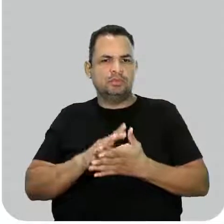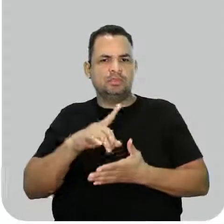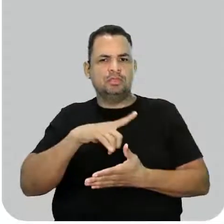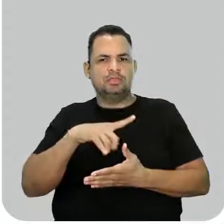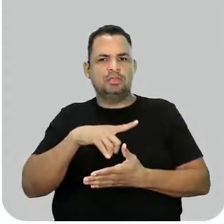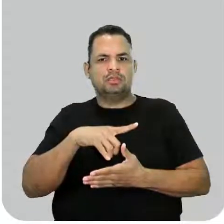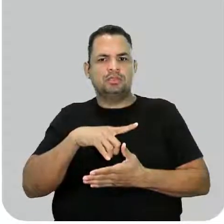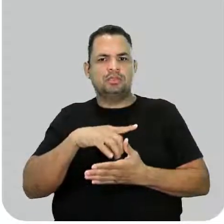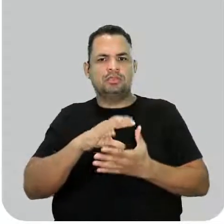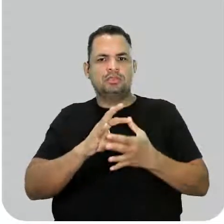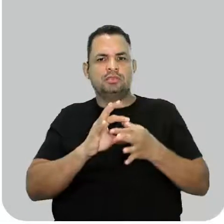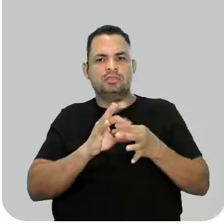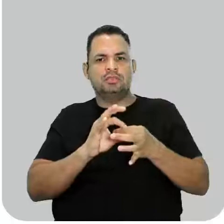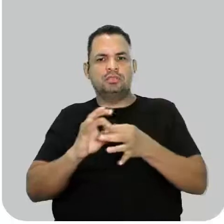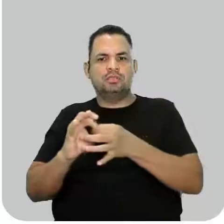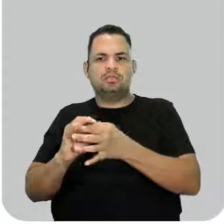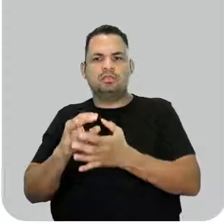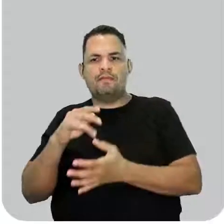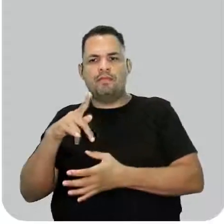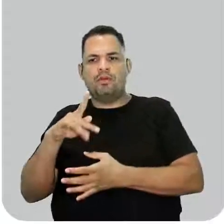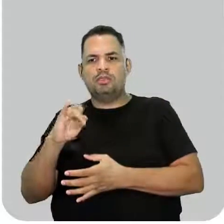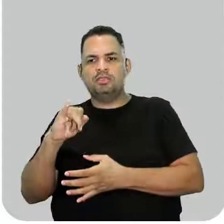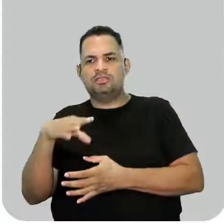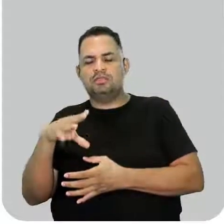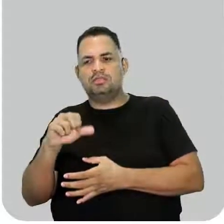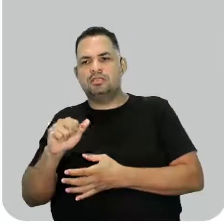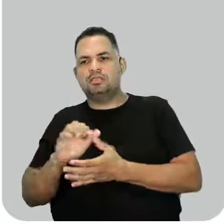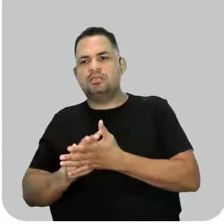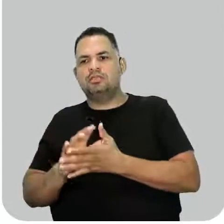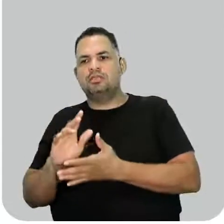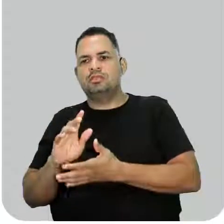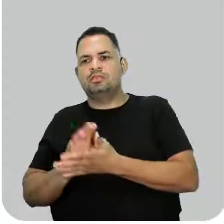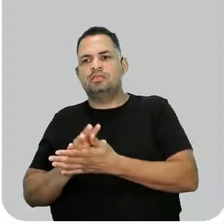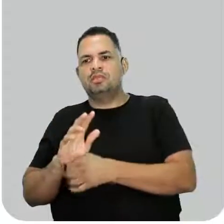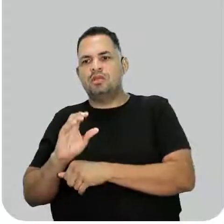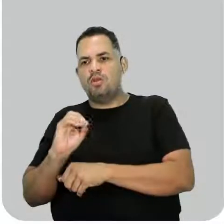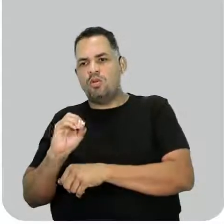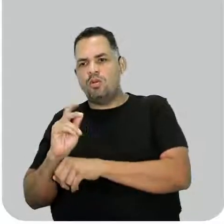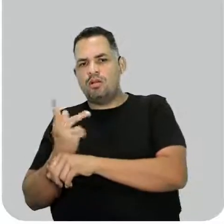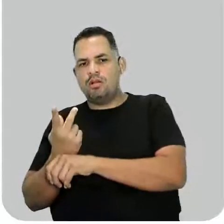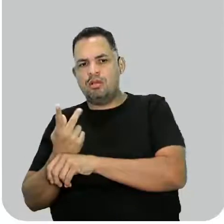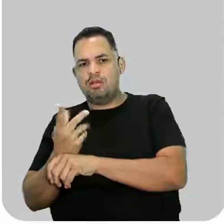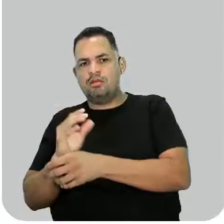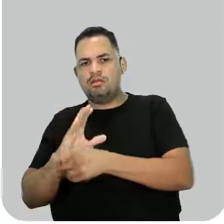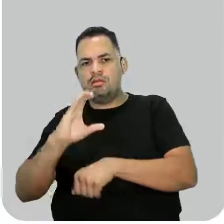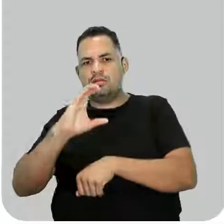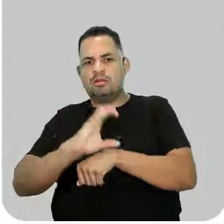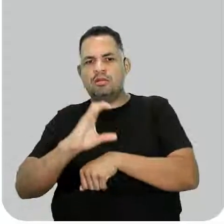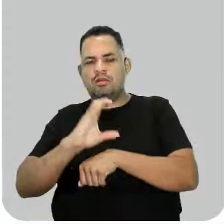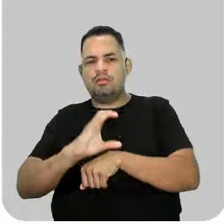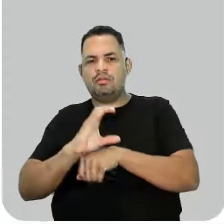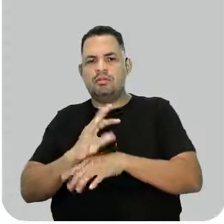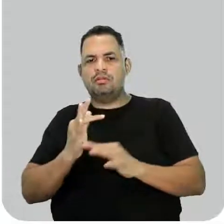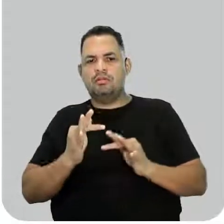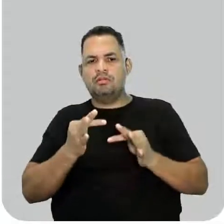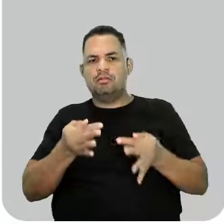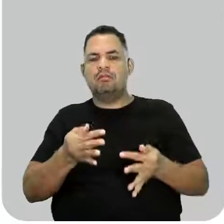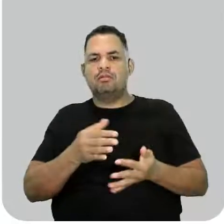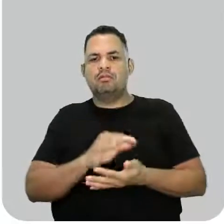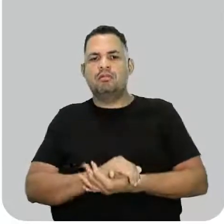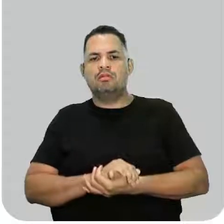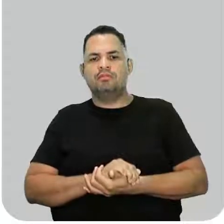poliinsaturada e hidroxila em carbono terminal.